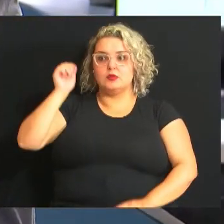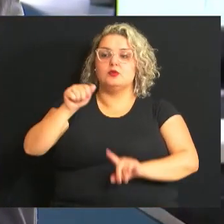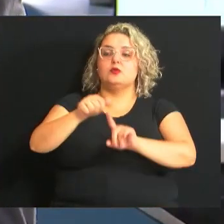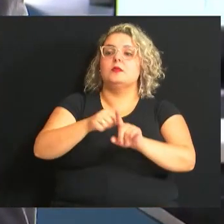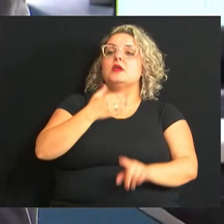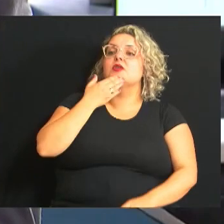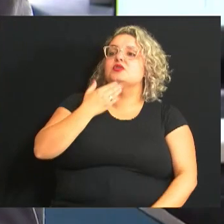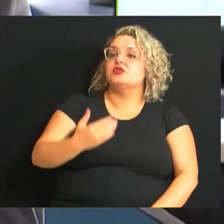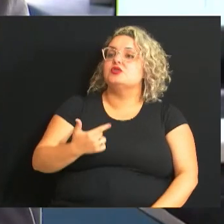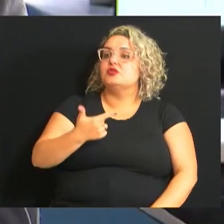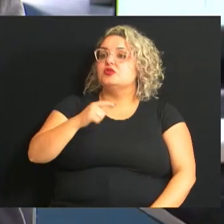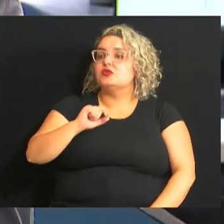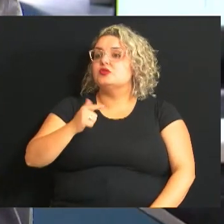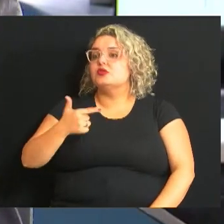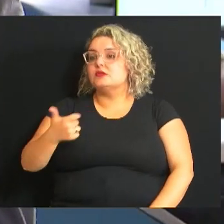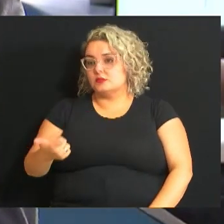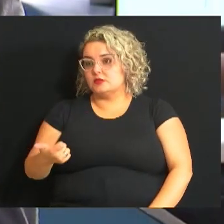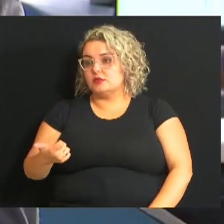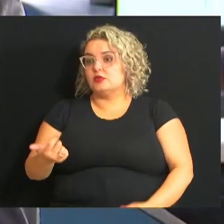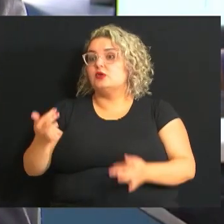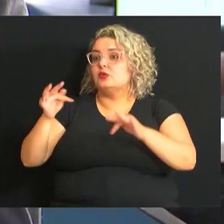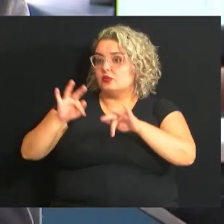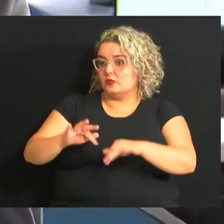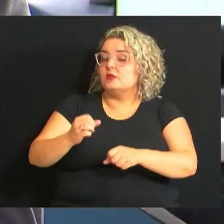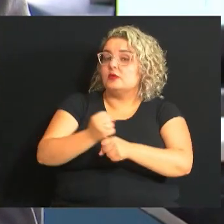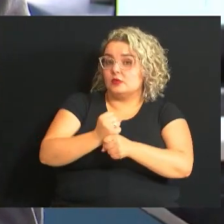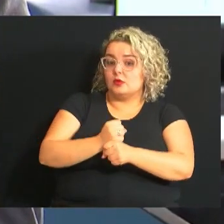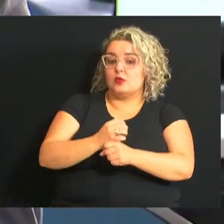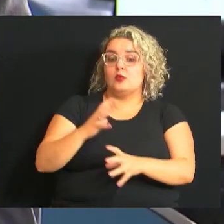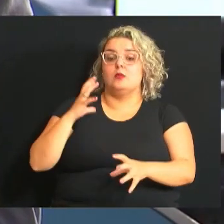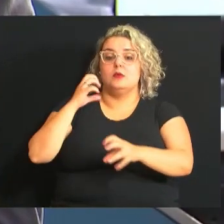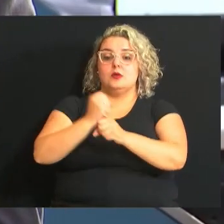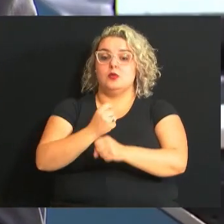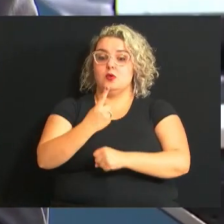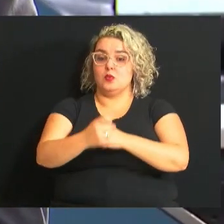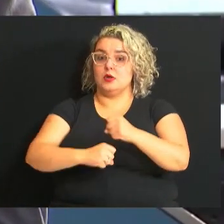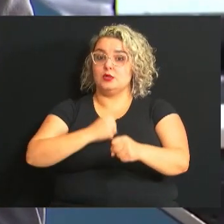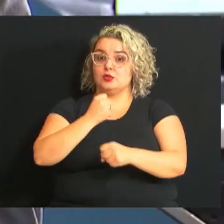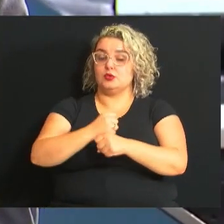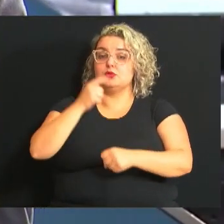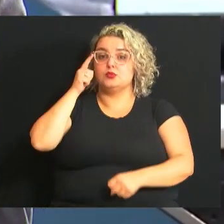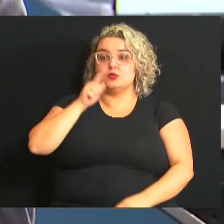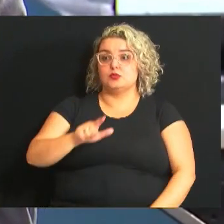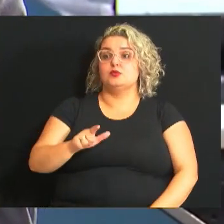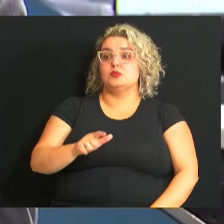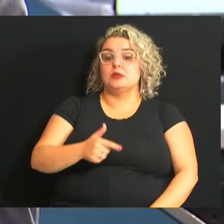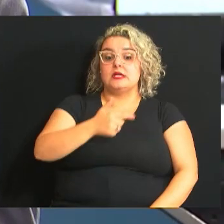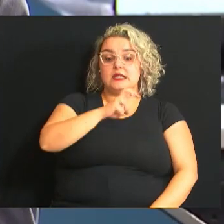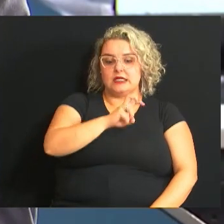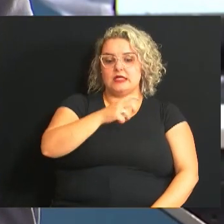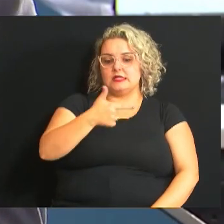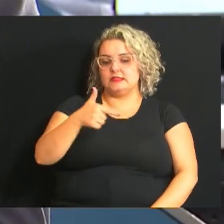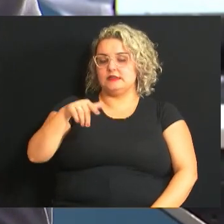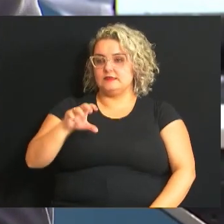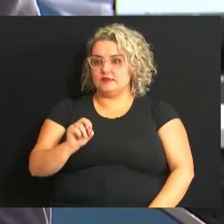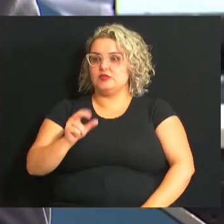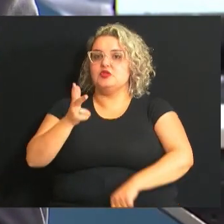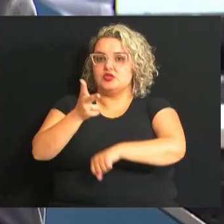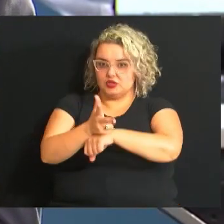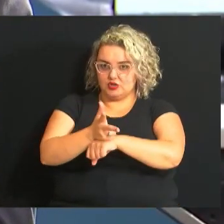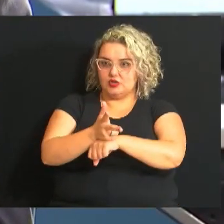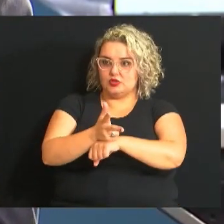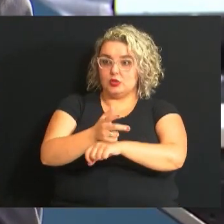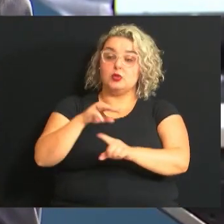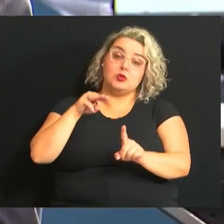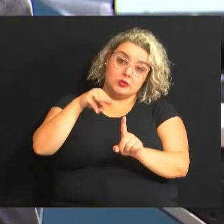2021. E no final desse ano completou um ano o programa. Hoje nós atingimos 520 câmeras dessa parceria. Nossa meta era